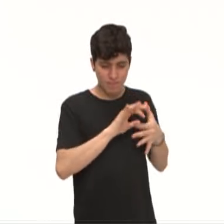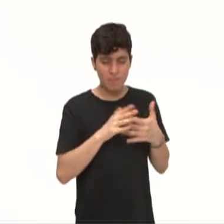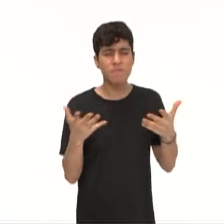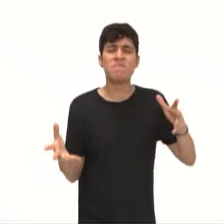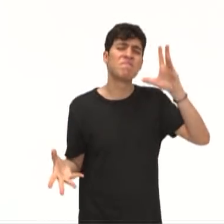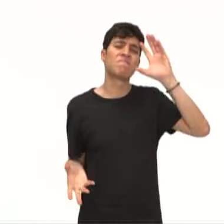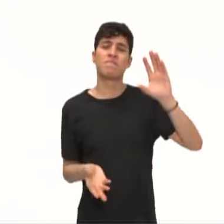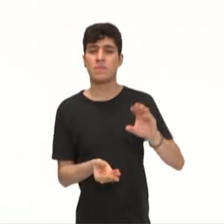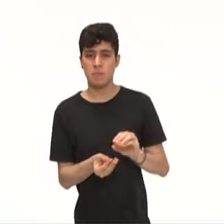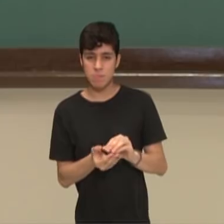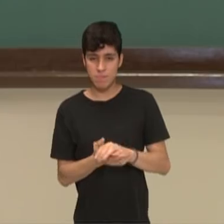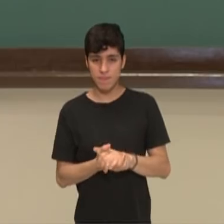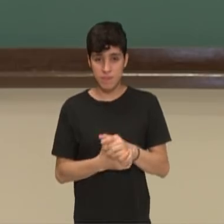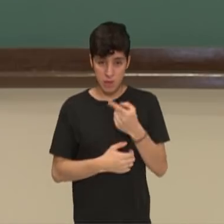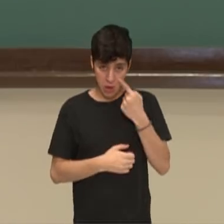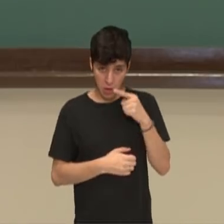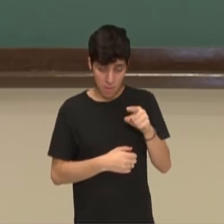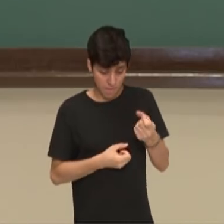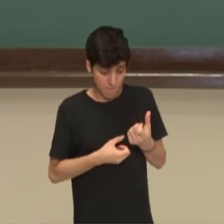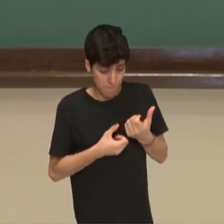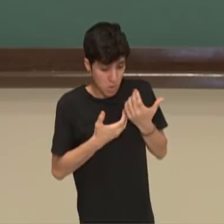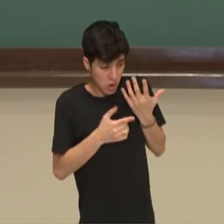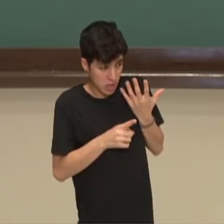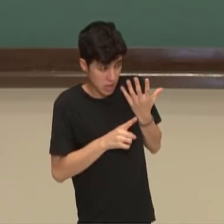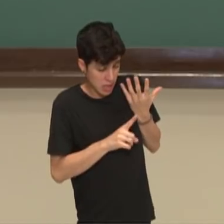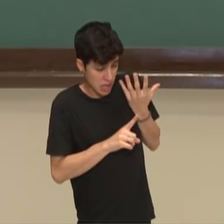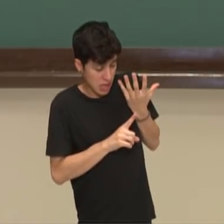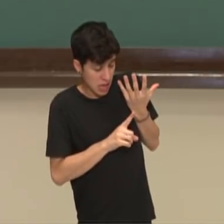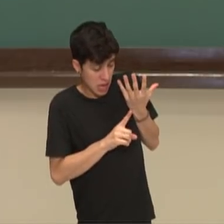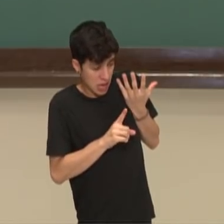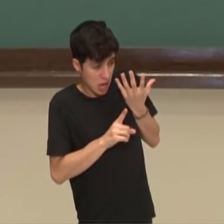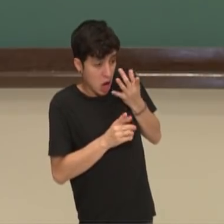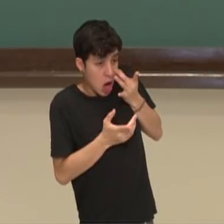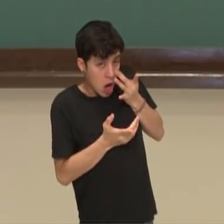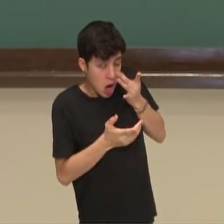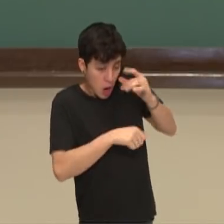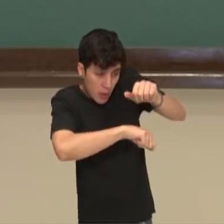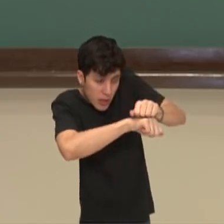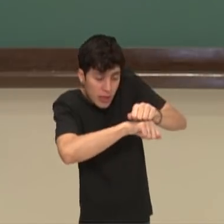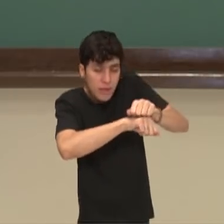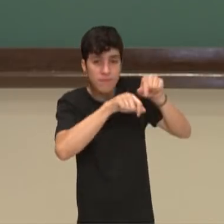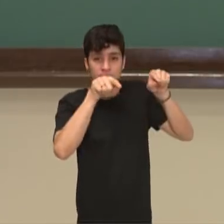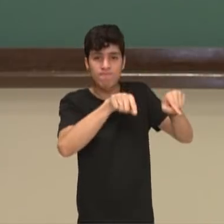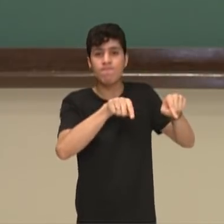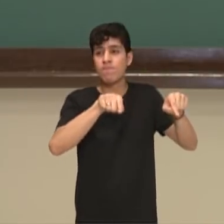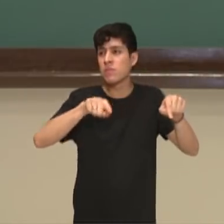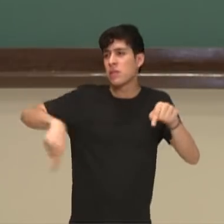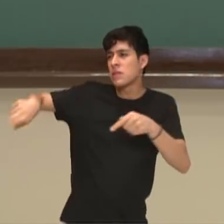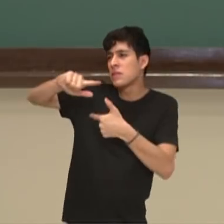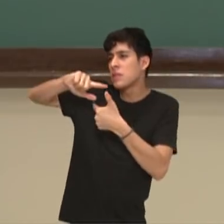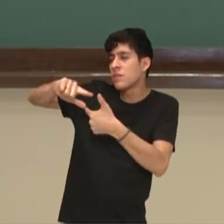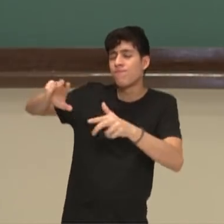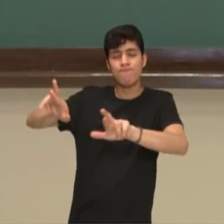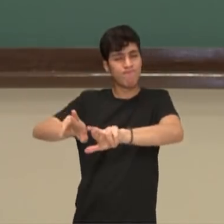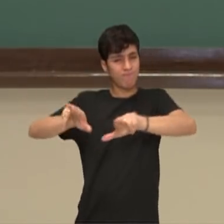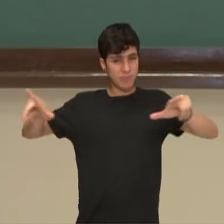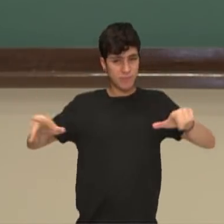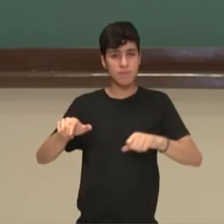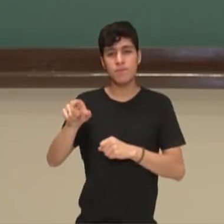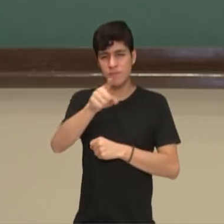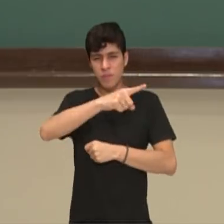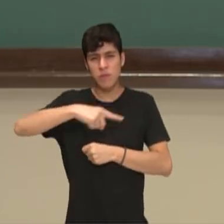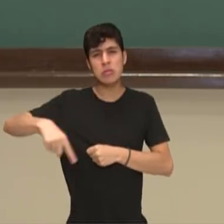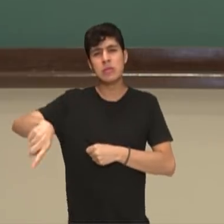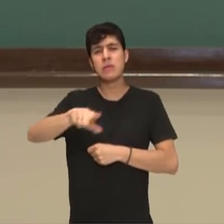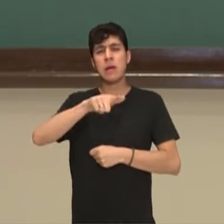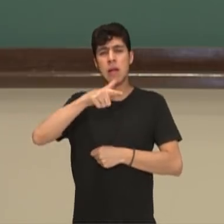assim, a poesia concreta, ela é muito diferente da poesia tradicional. Quando você já viu uma poesia nos livros de